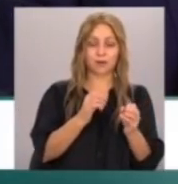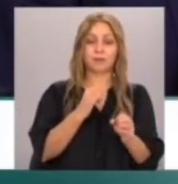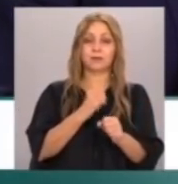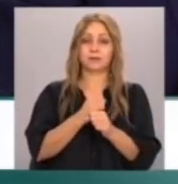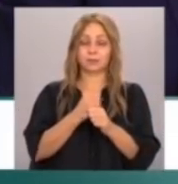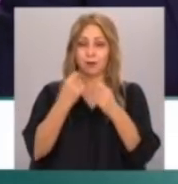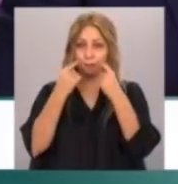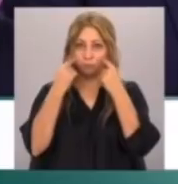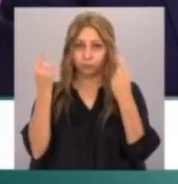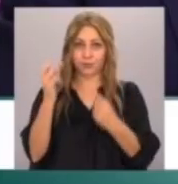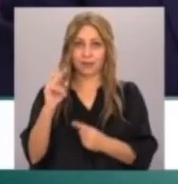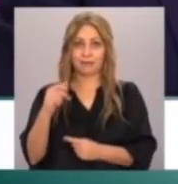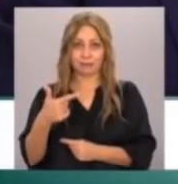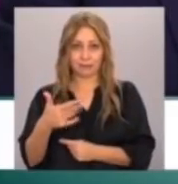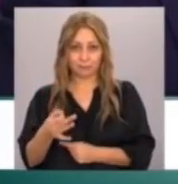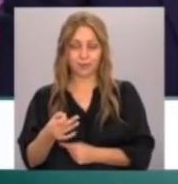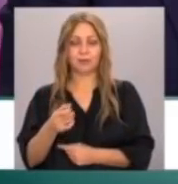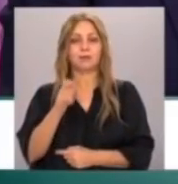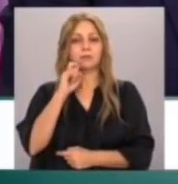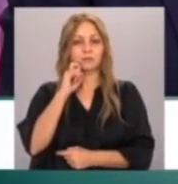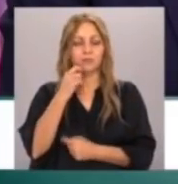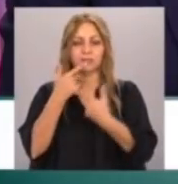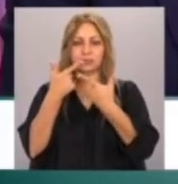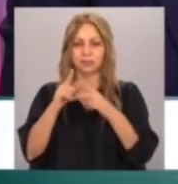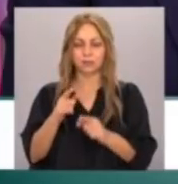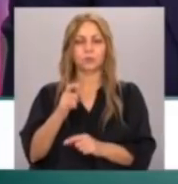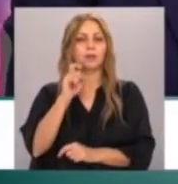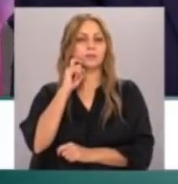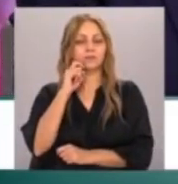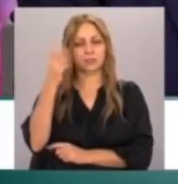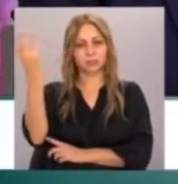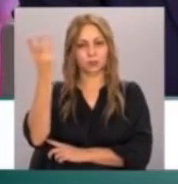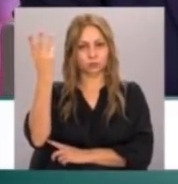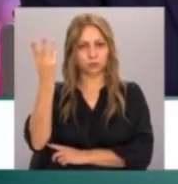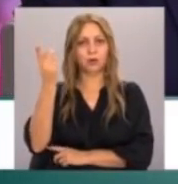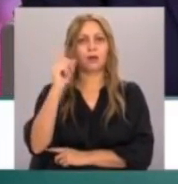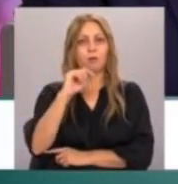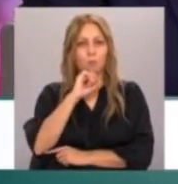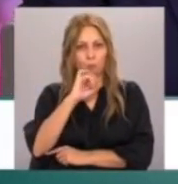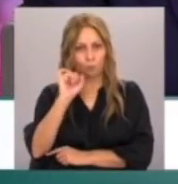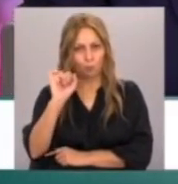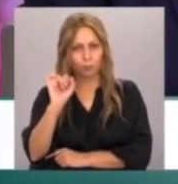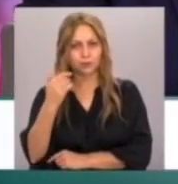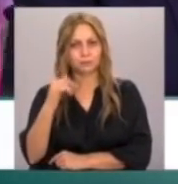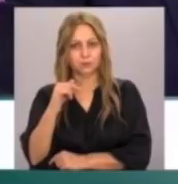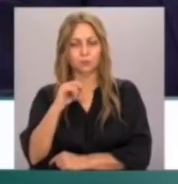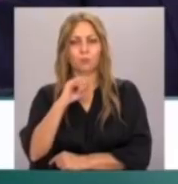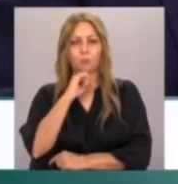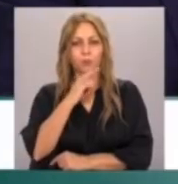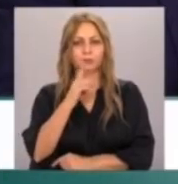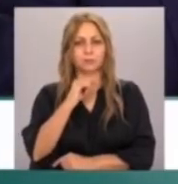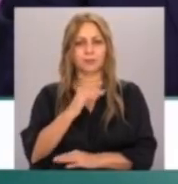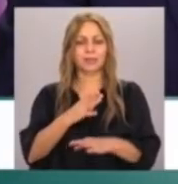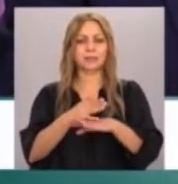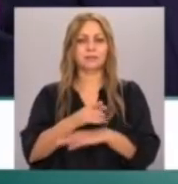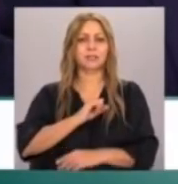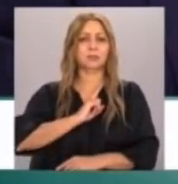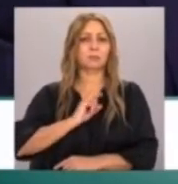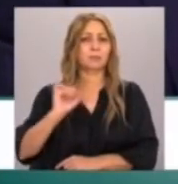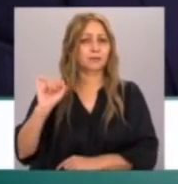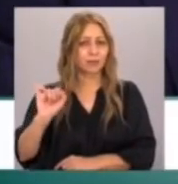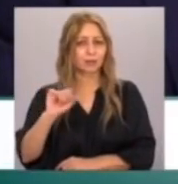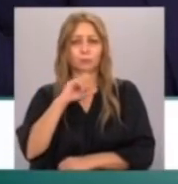que a RTP pode postar acesa da língua e da cultura Portuguesa pode comer um muitos outros países ser contratualizado com operadores privados